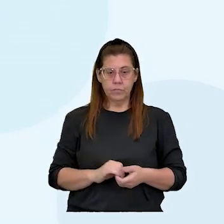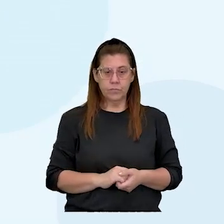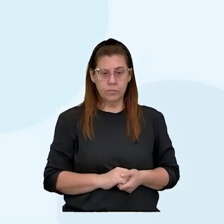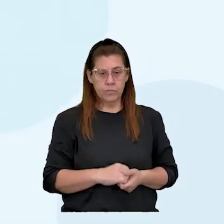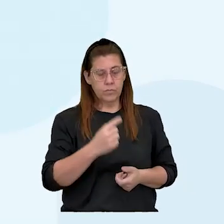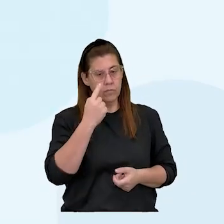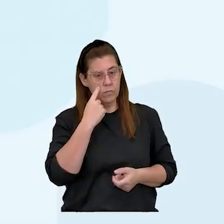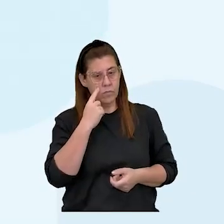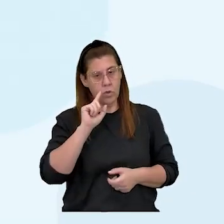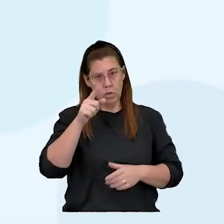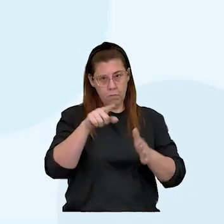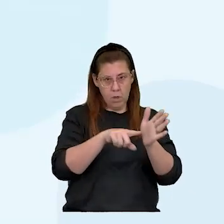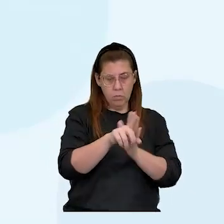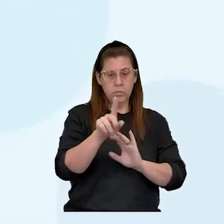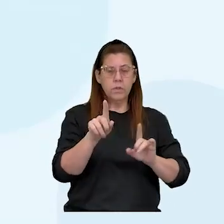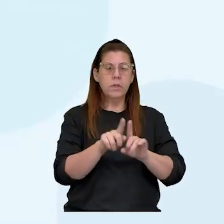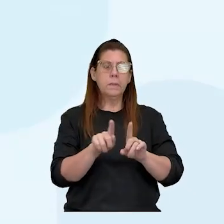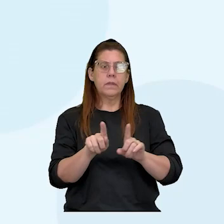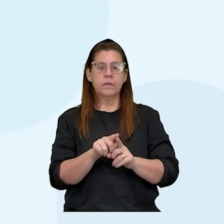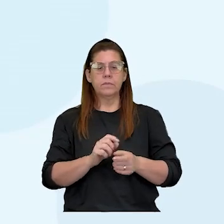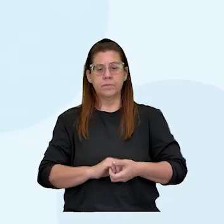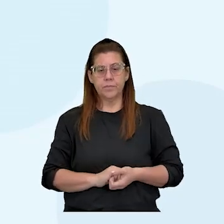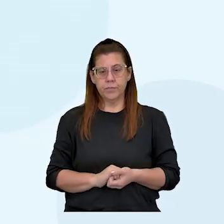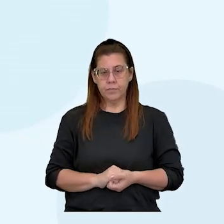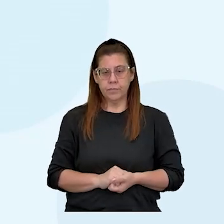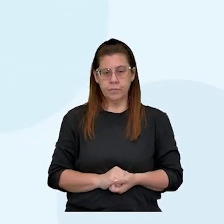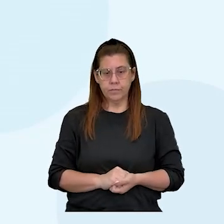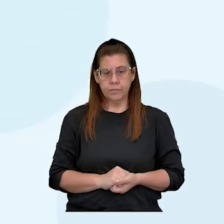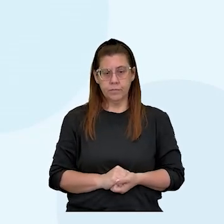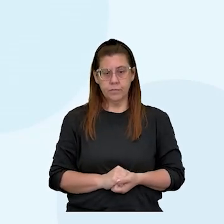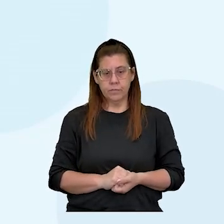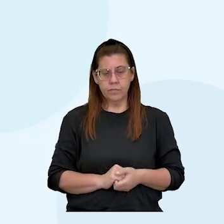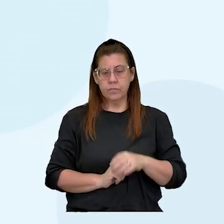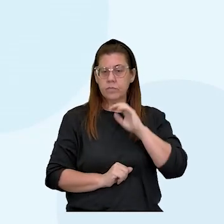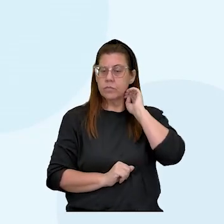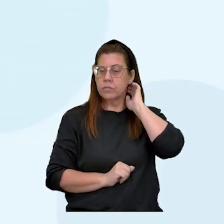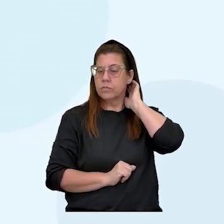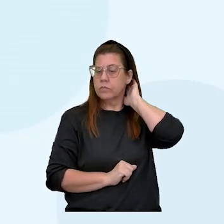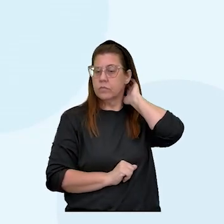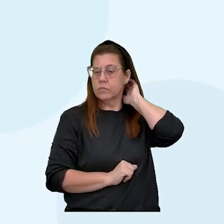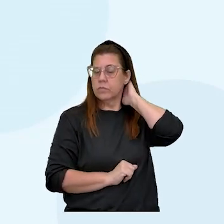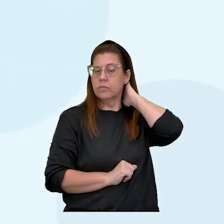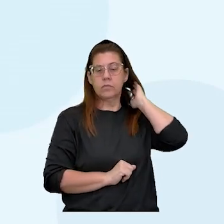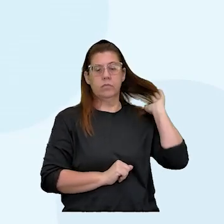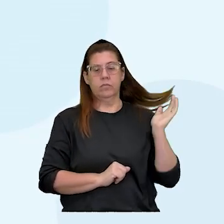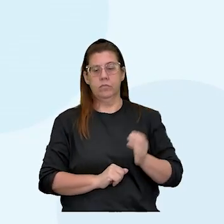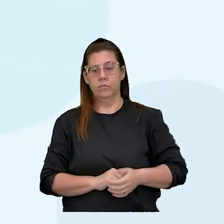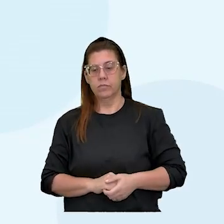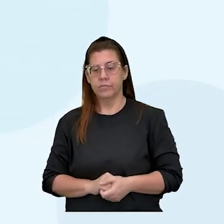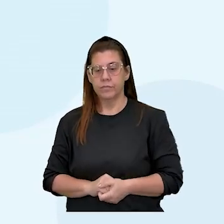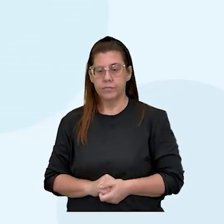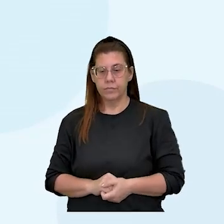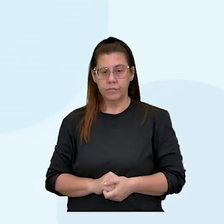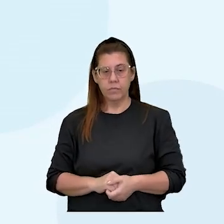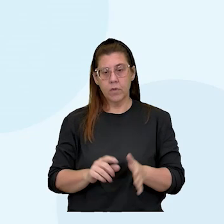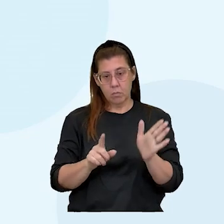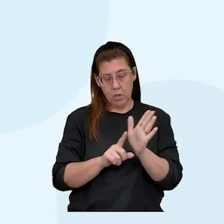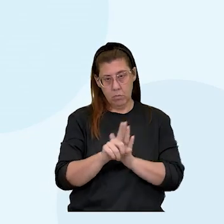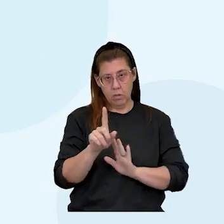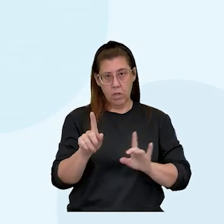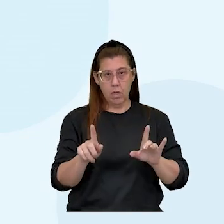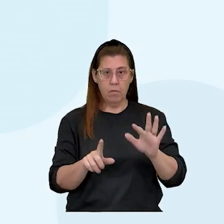vamos pegar uma outra pergunta aqui. Vamos lá, vamos pegar o comecinho. Tá toda a escada aqui, né? Então, ó, aí eu perguntei para a